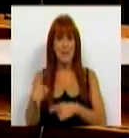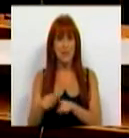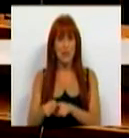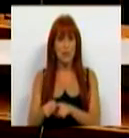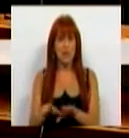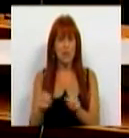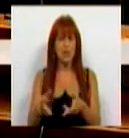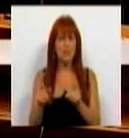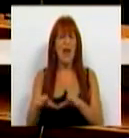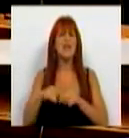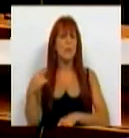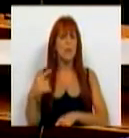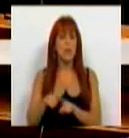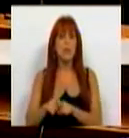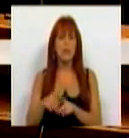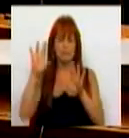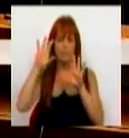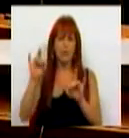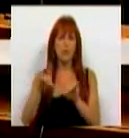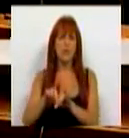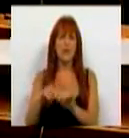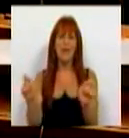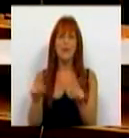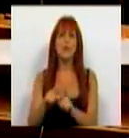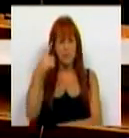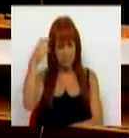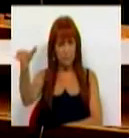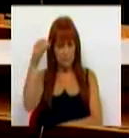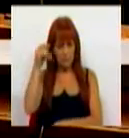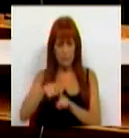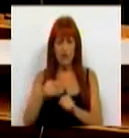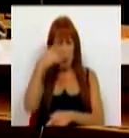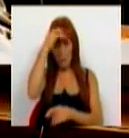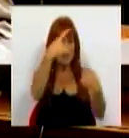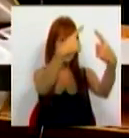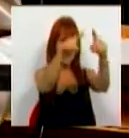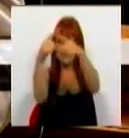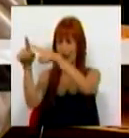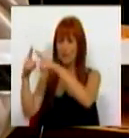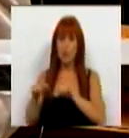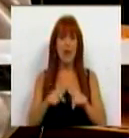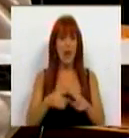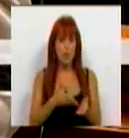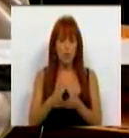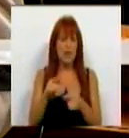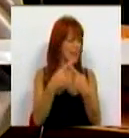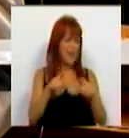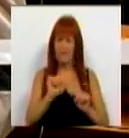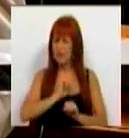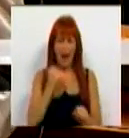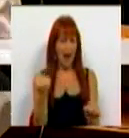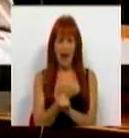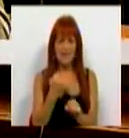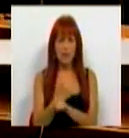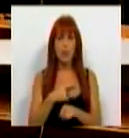está disponível a aceitar é o radicalismo do fomento da tolerância e das opiniões divergentes. Este é um traço distintivo da nossa